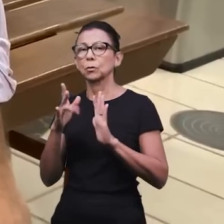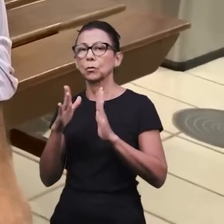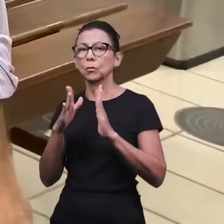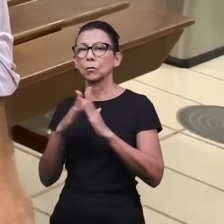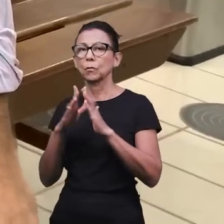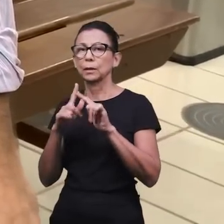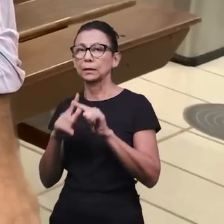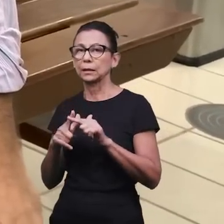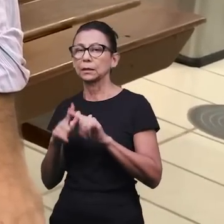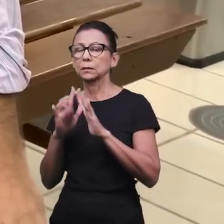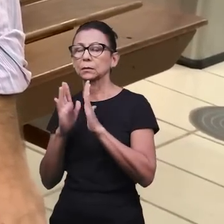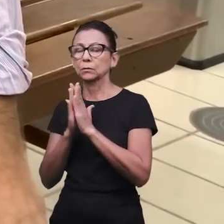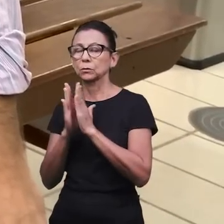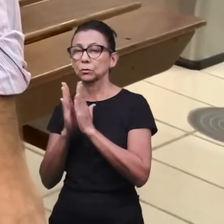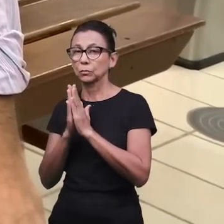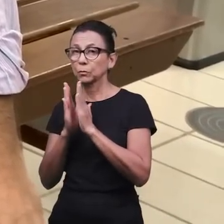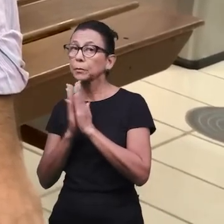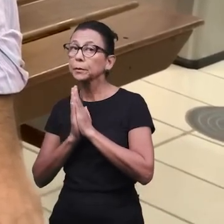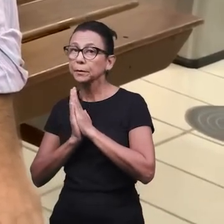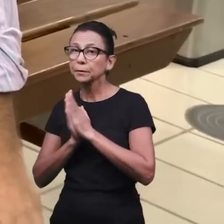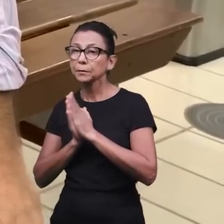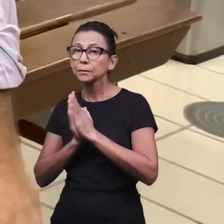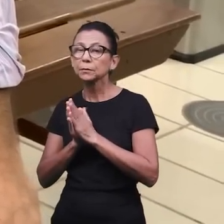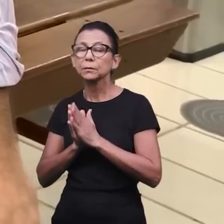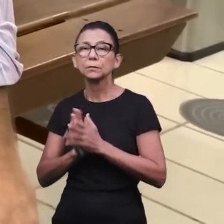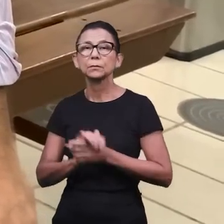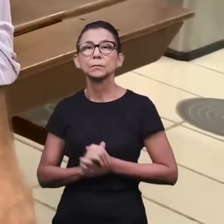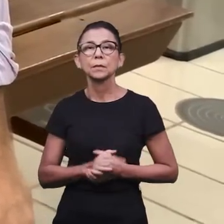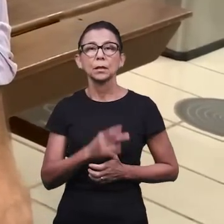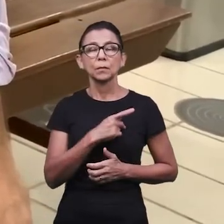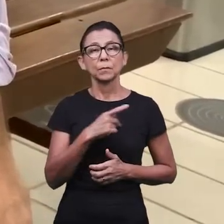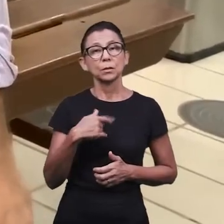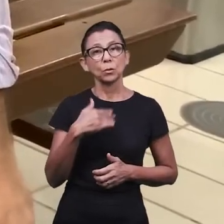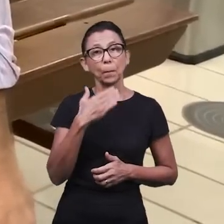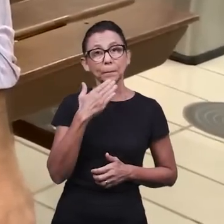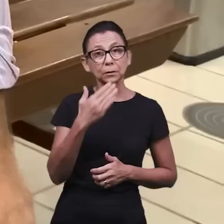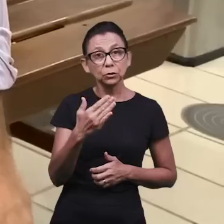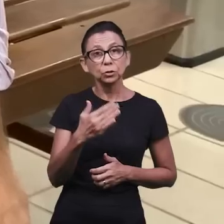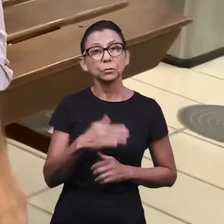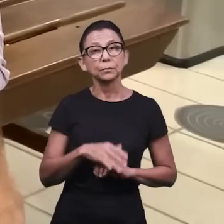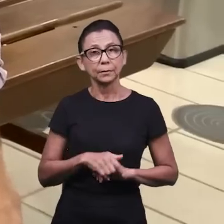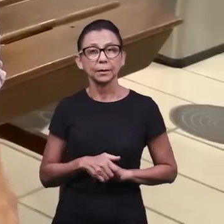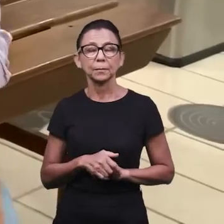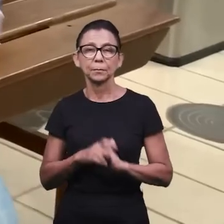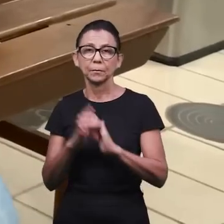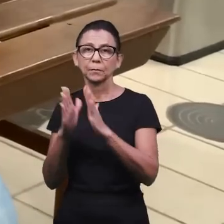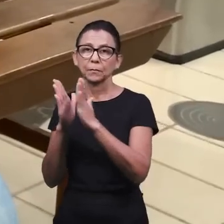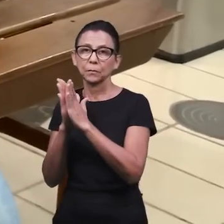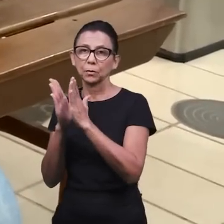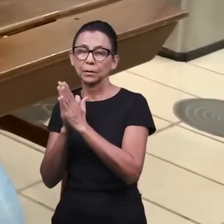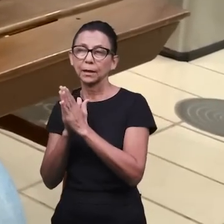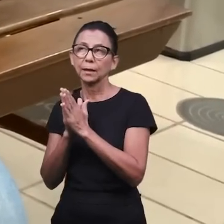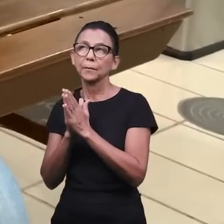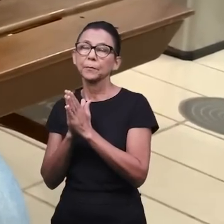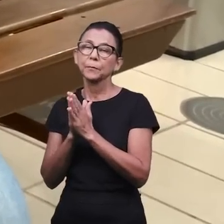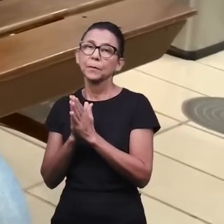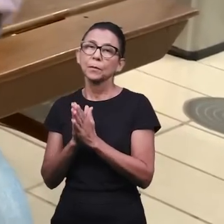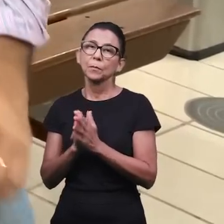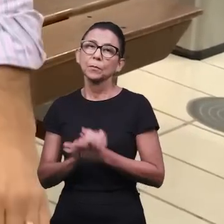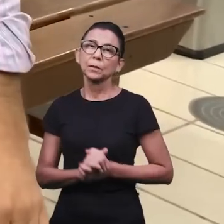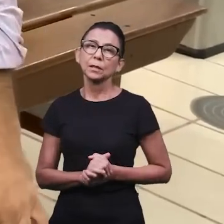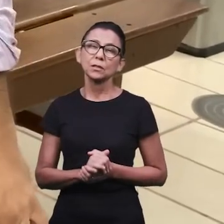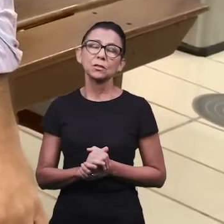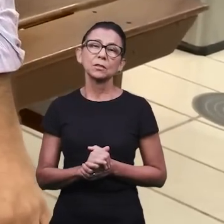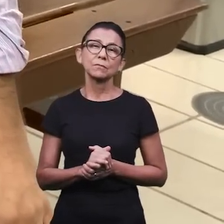da oração que o que o pastor pediu para orar pela nossa família, porque a gente queria esperar até os